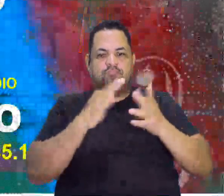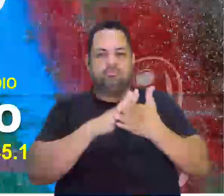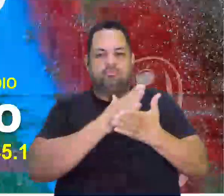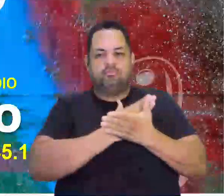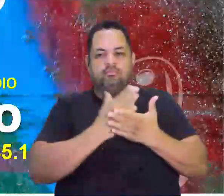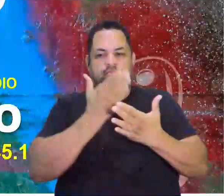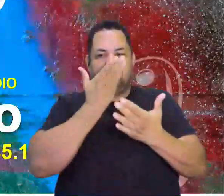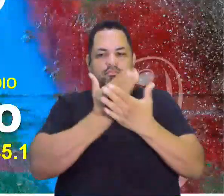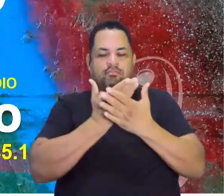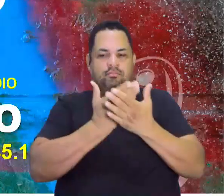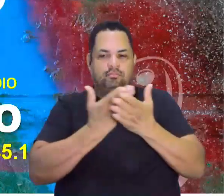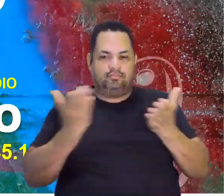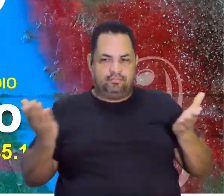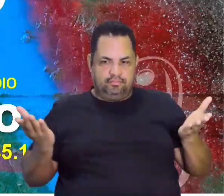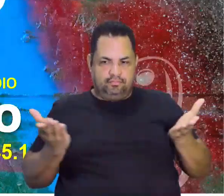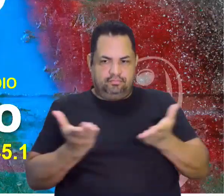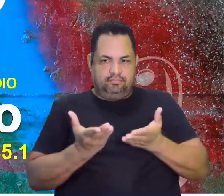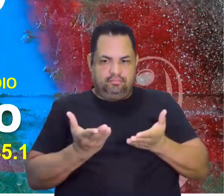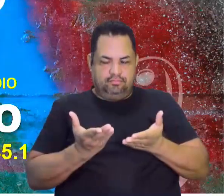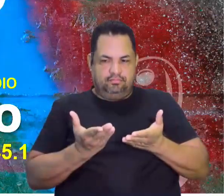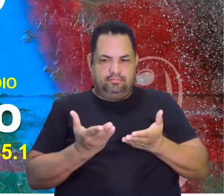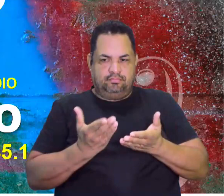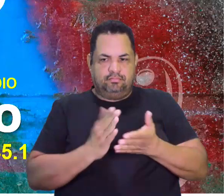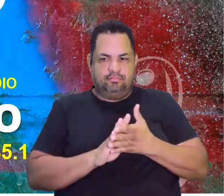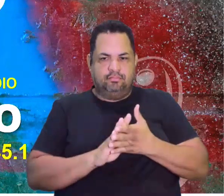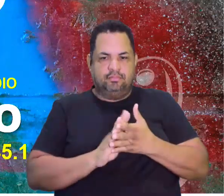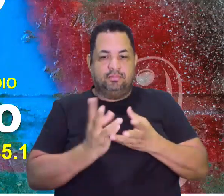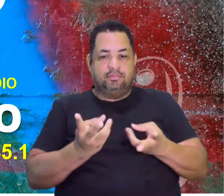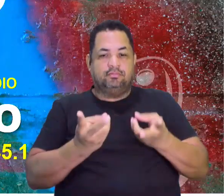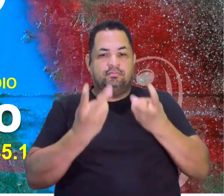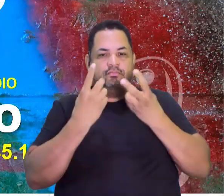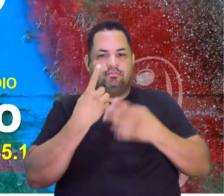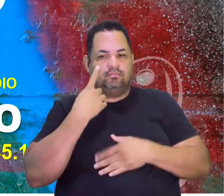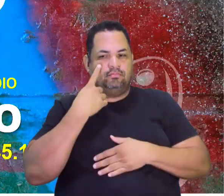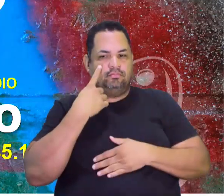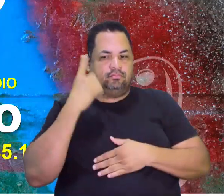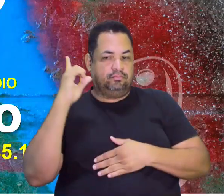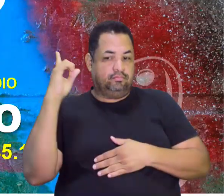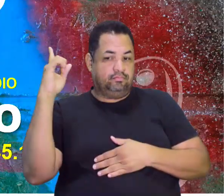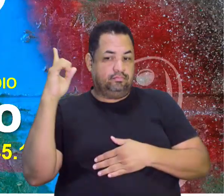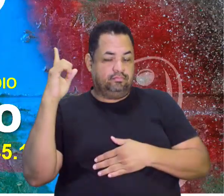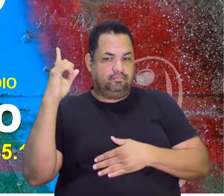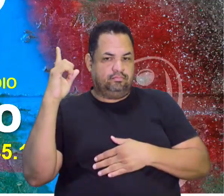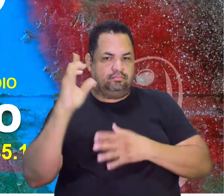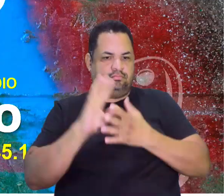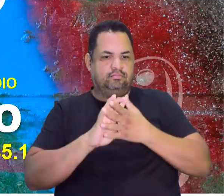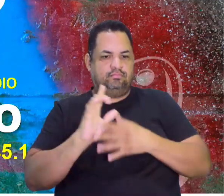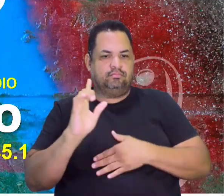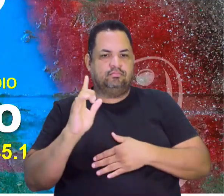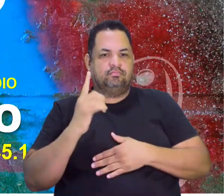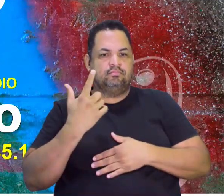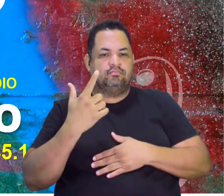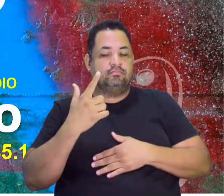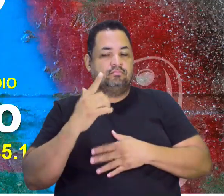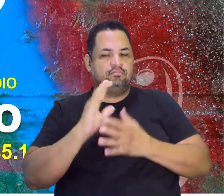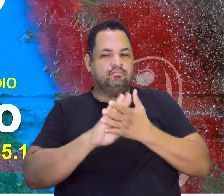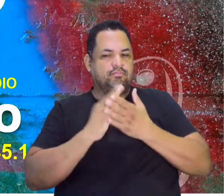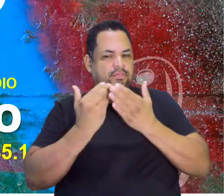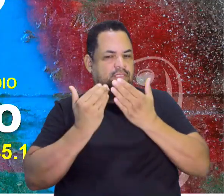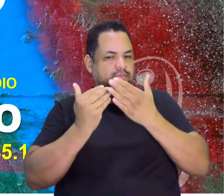a nossa aula de hoje né você vai perceber que isso não tem